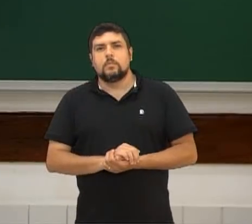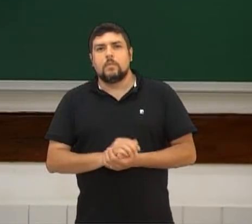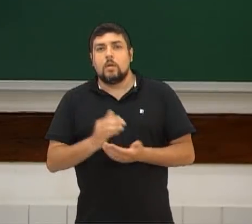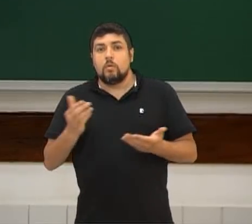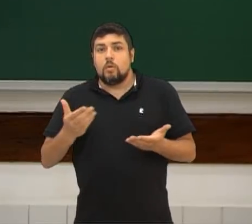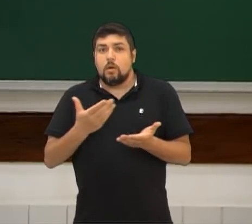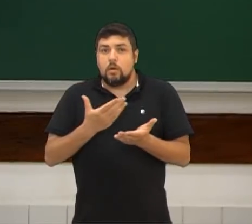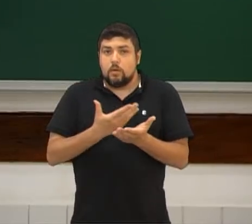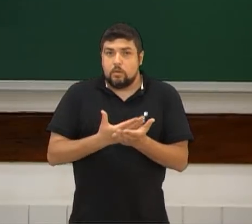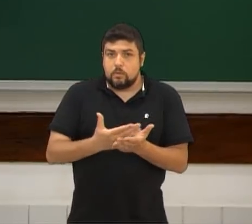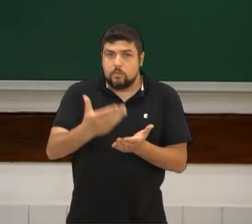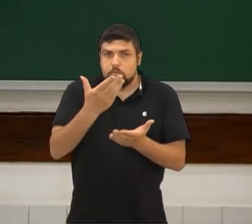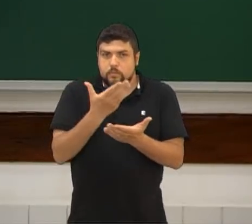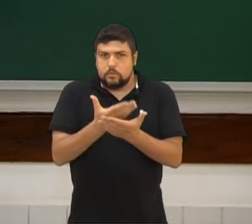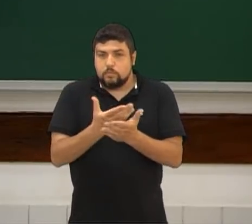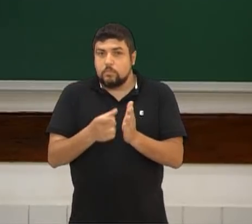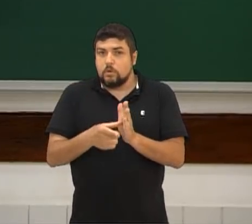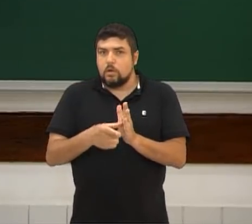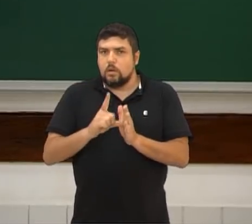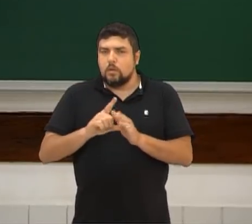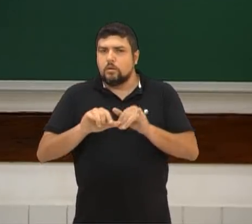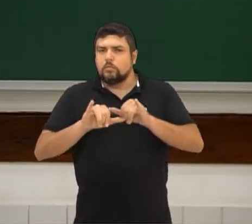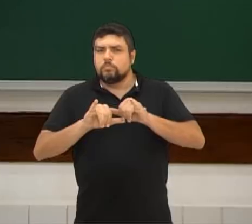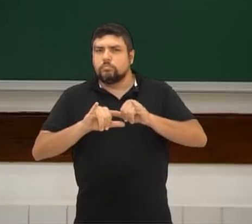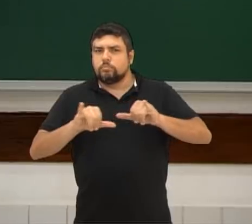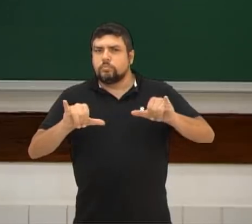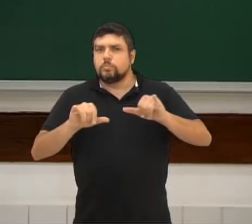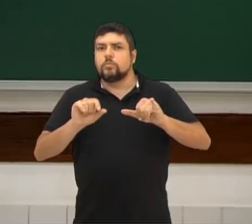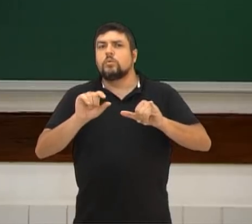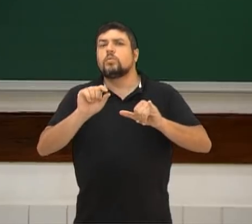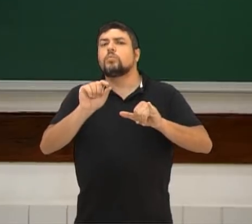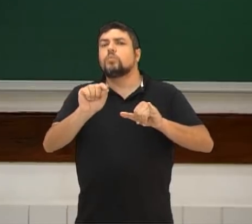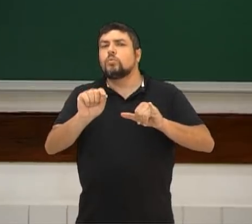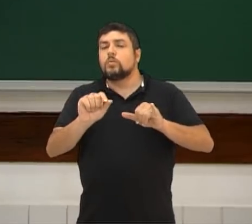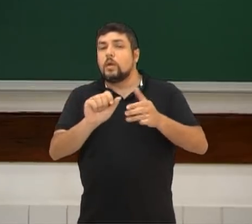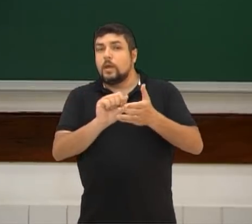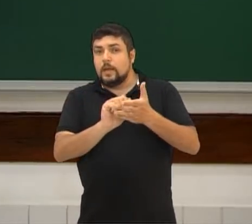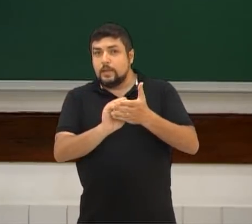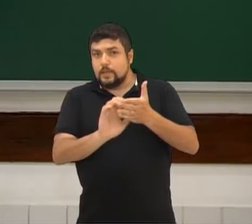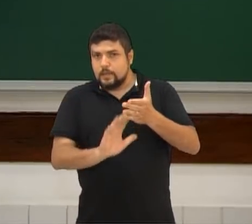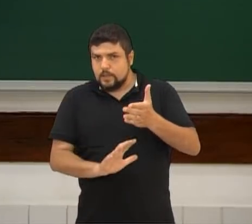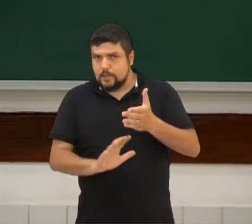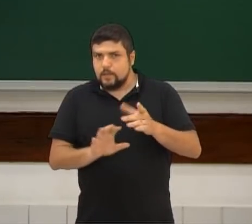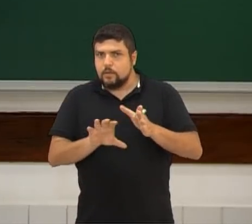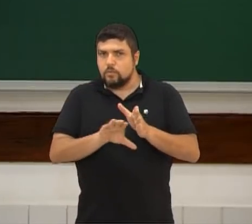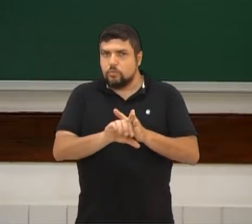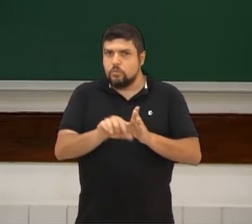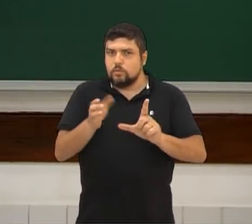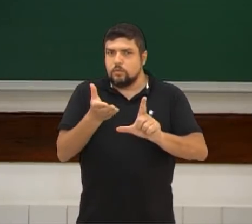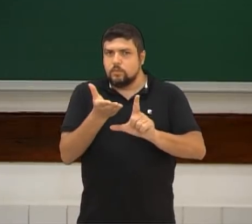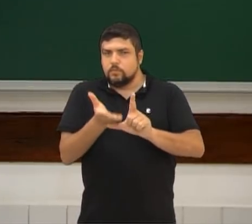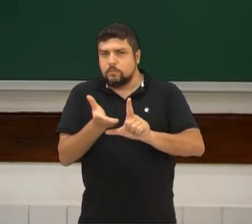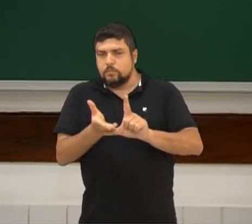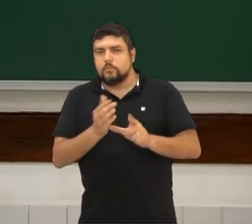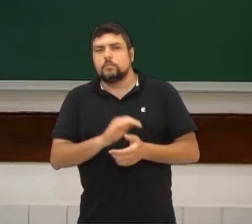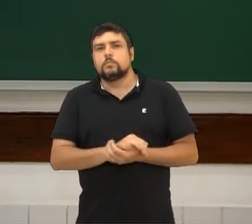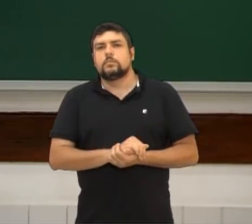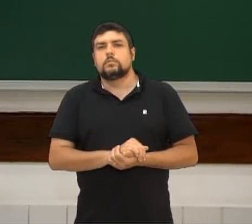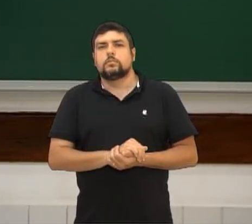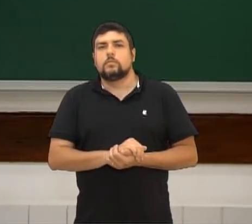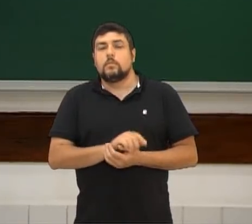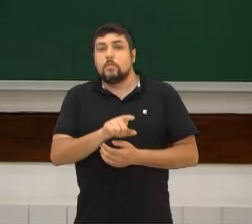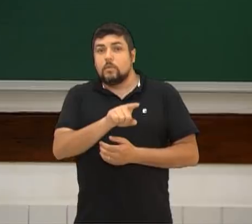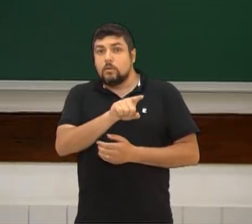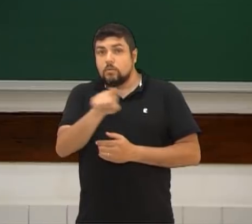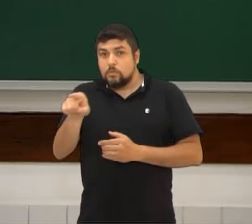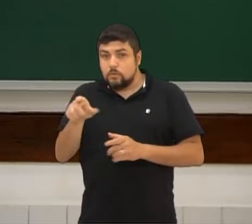alguns recadinhos relacionados às atividades disponíveis no Classroom. Não esqueçam de entrar